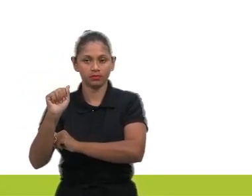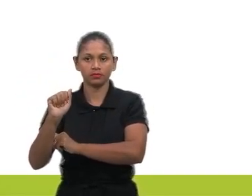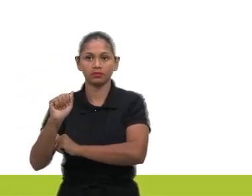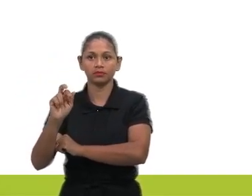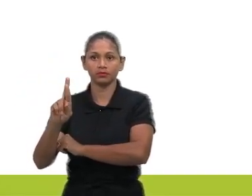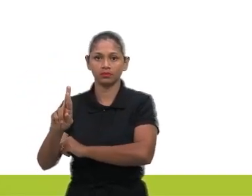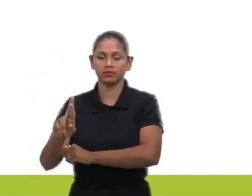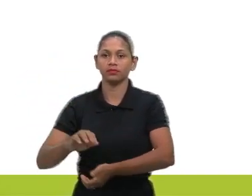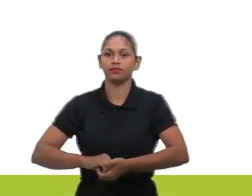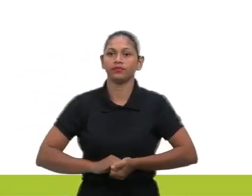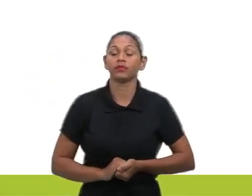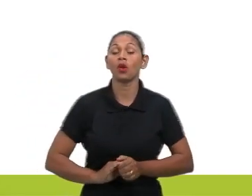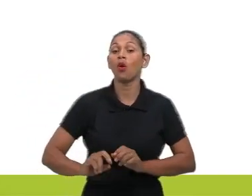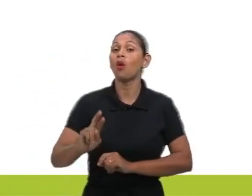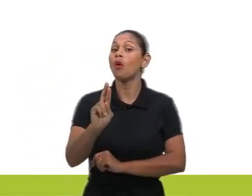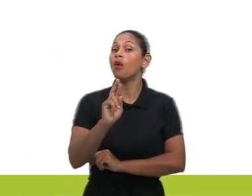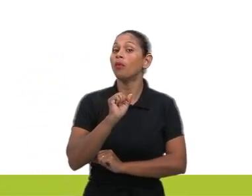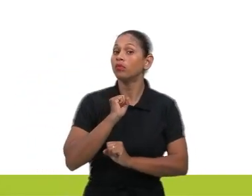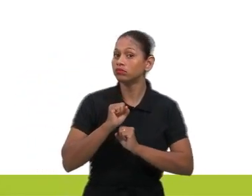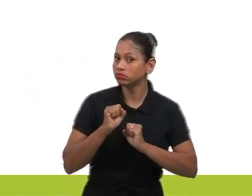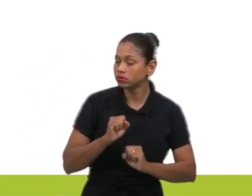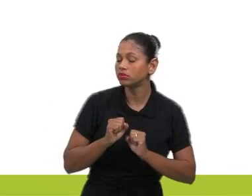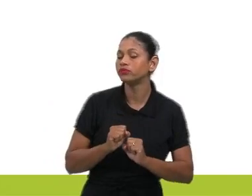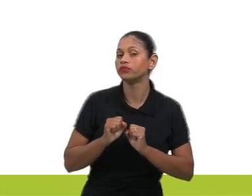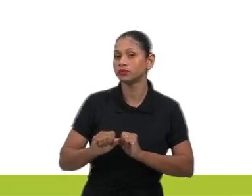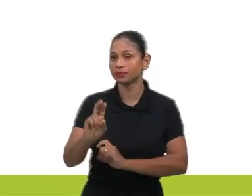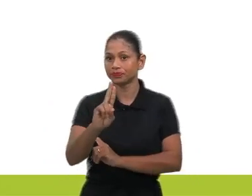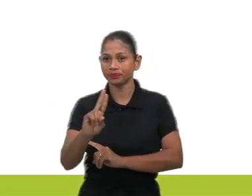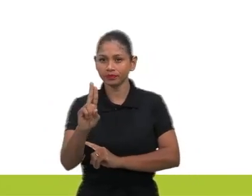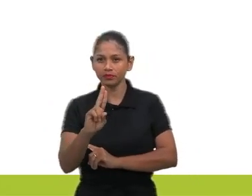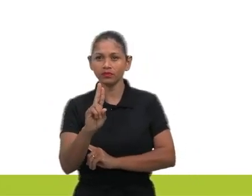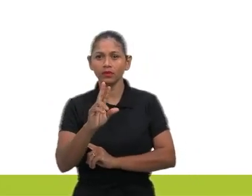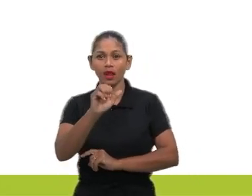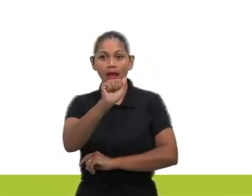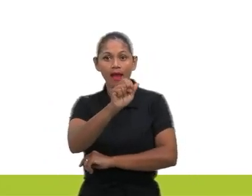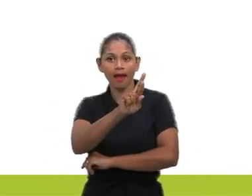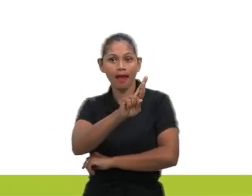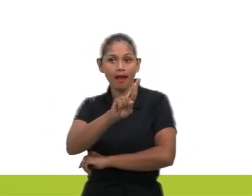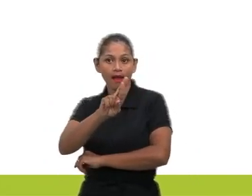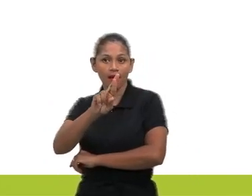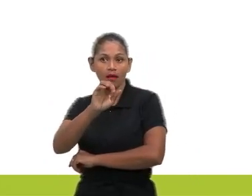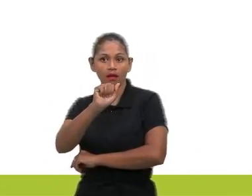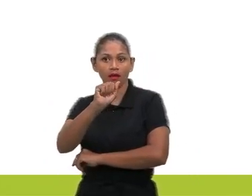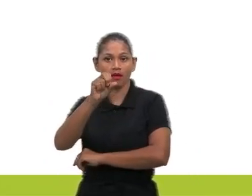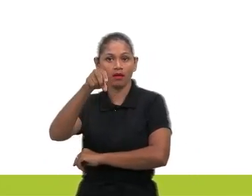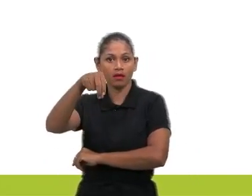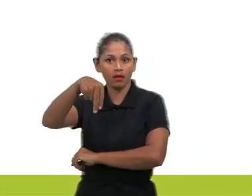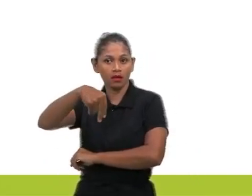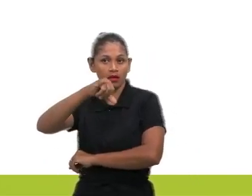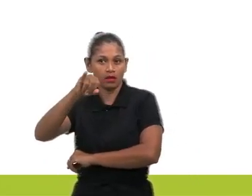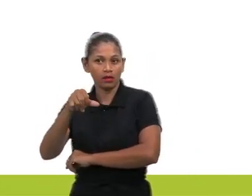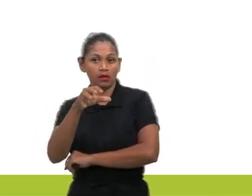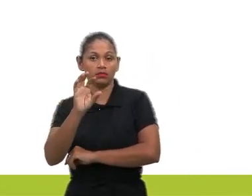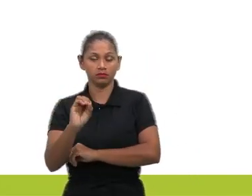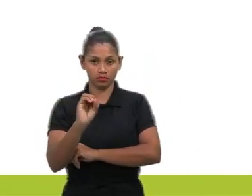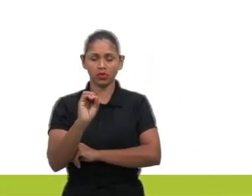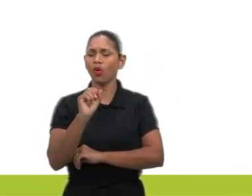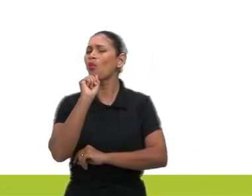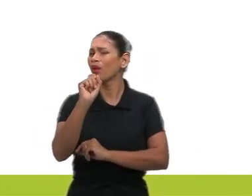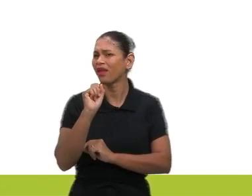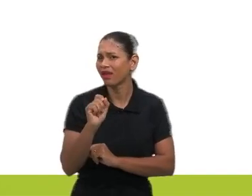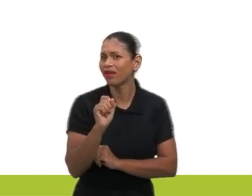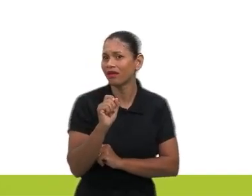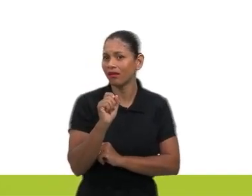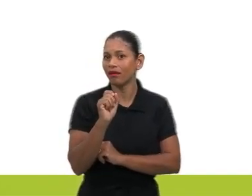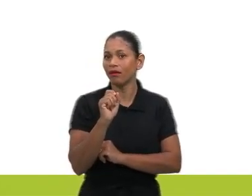também pode utilizar o arranjo e combinação. O que é o arranjo e combinação? Aqui a gente vai aprender isso de um modo bem simples. Primeira